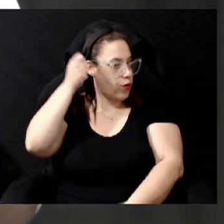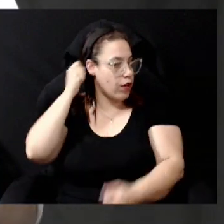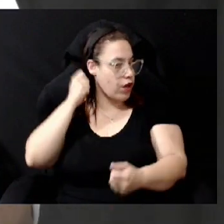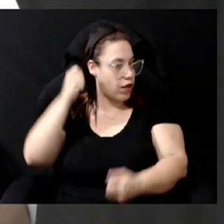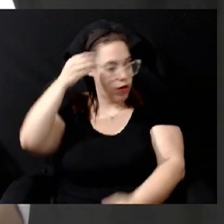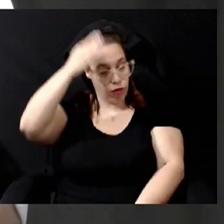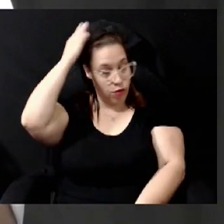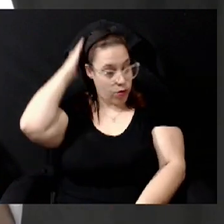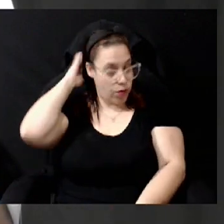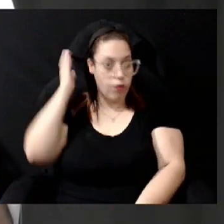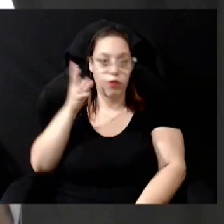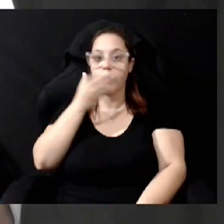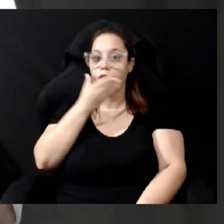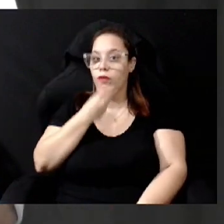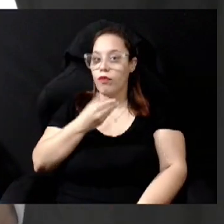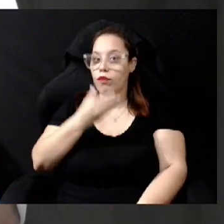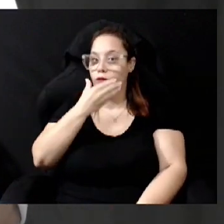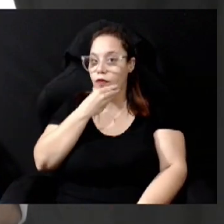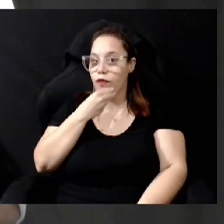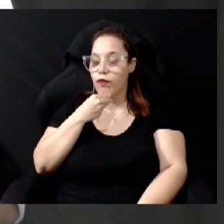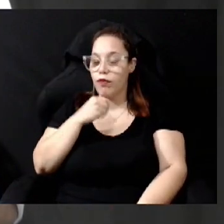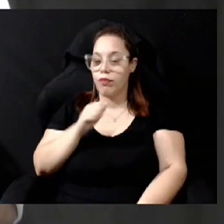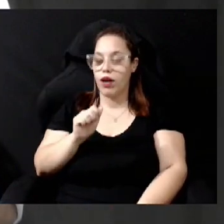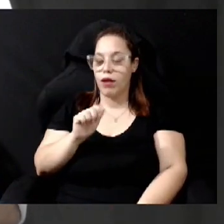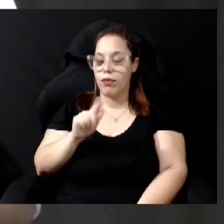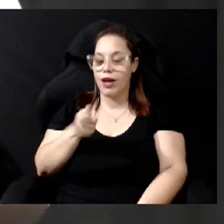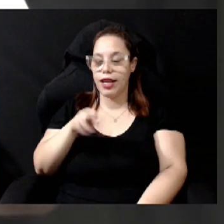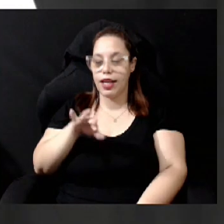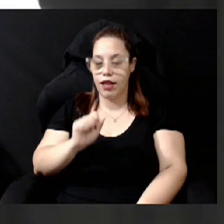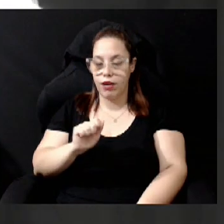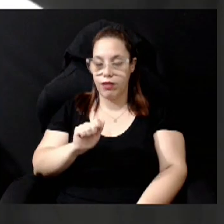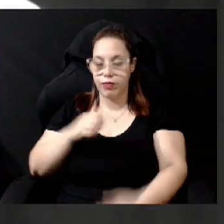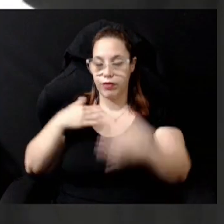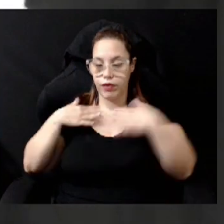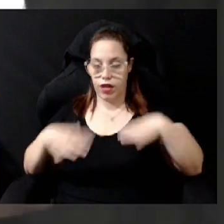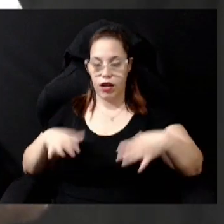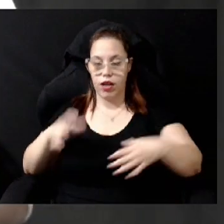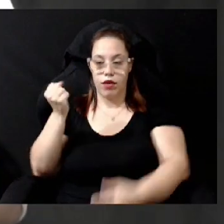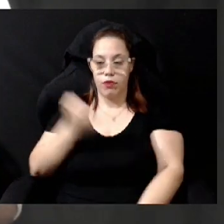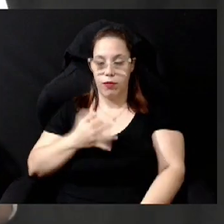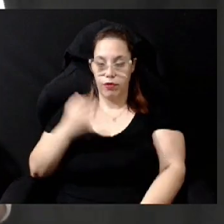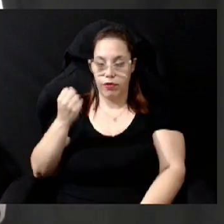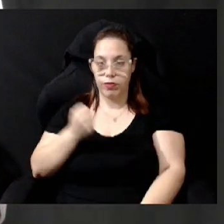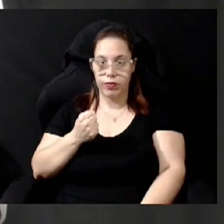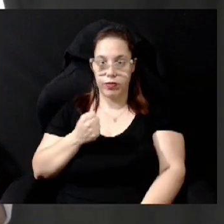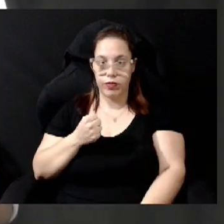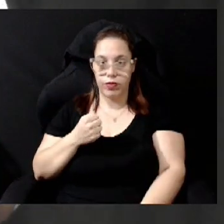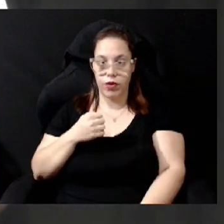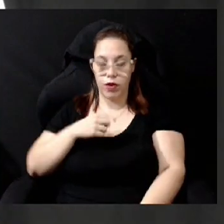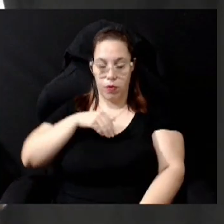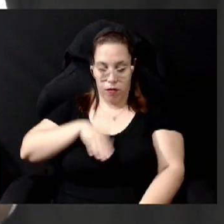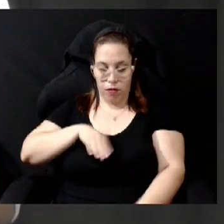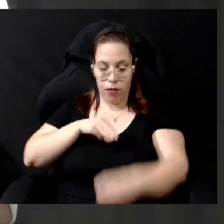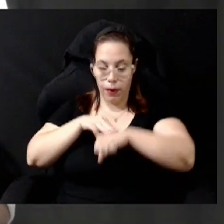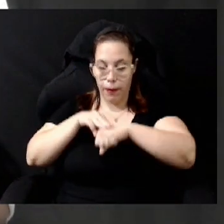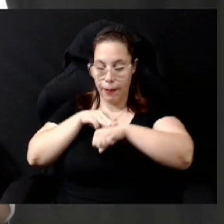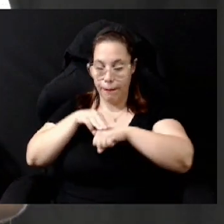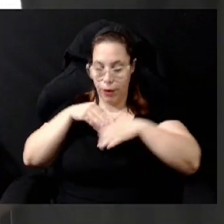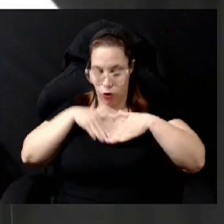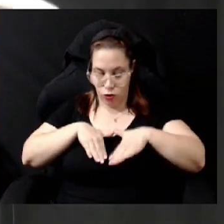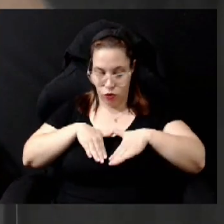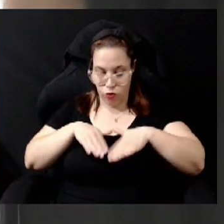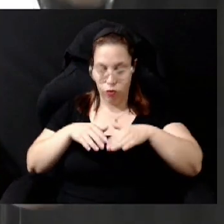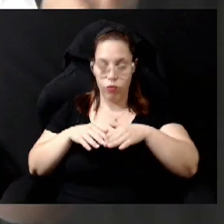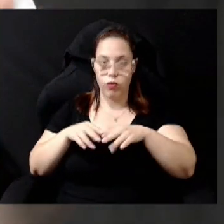agora, barba grisalha também, estou com uma camisa branca, cobrindo uma camisa marrom, uma camiseta marrom, estou de calça